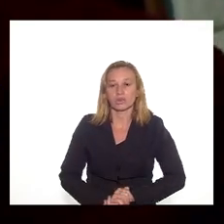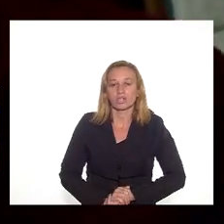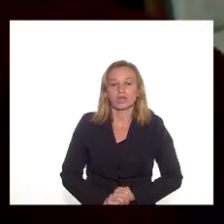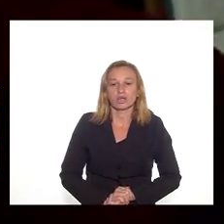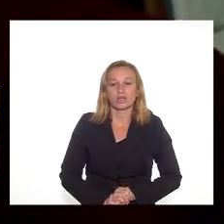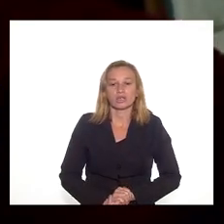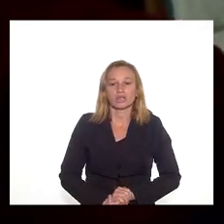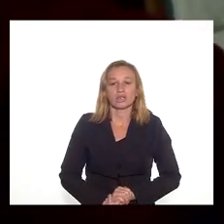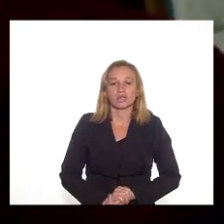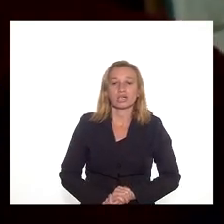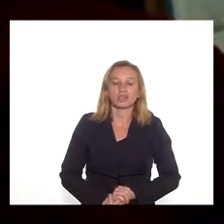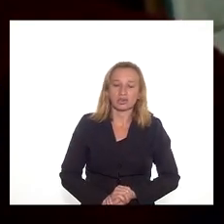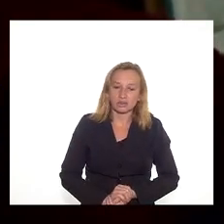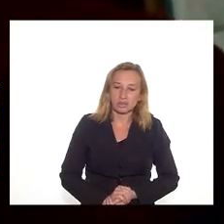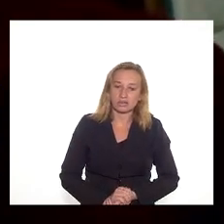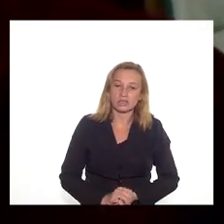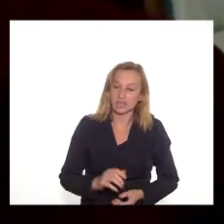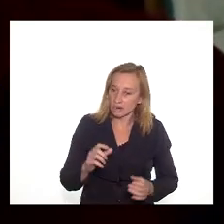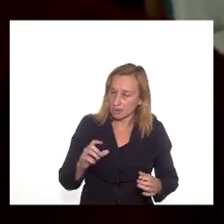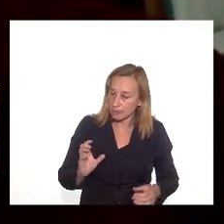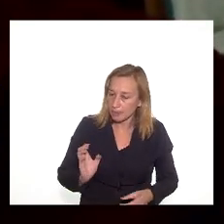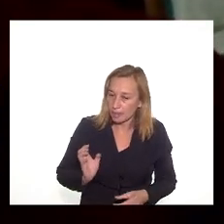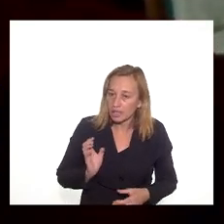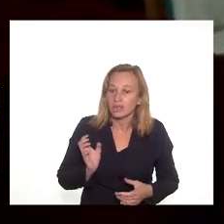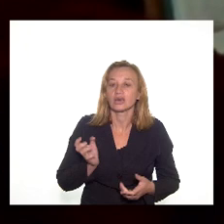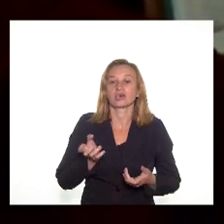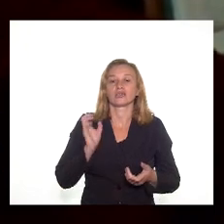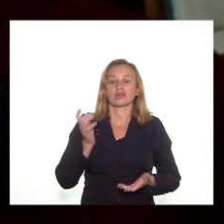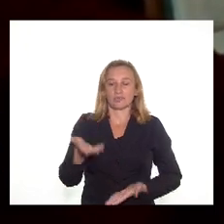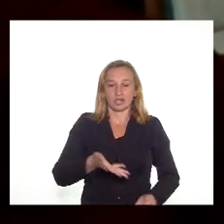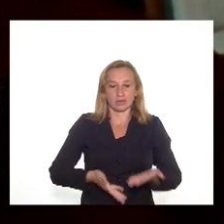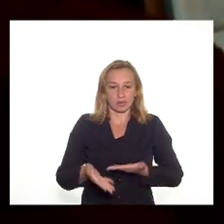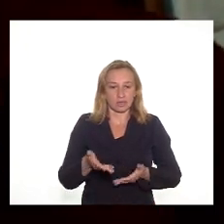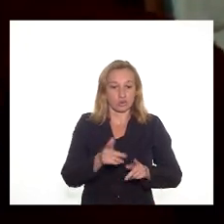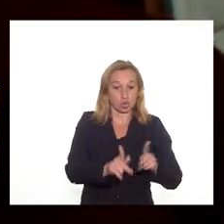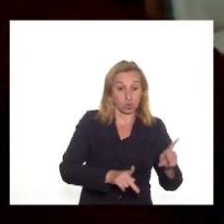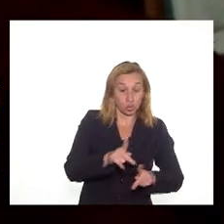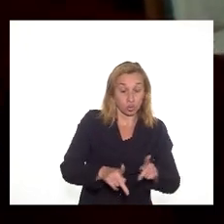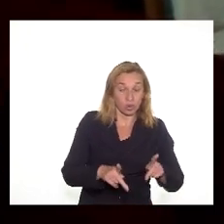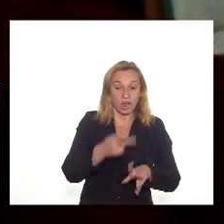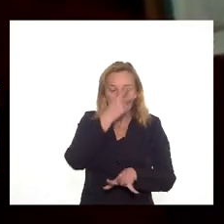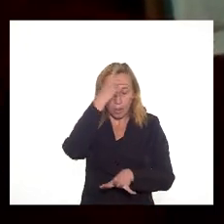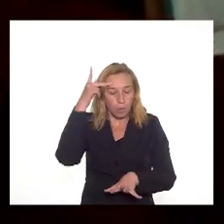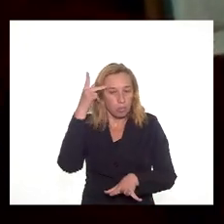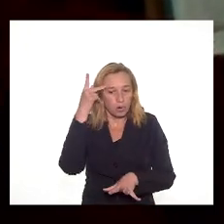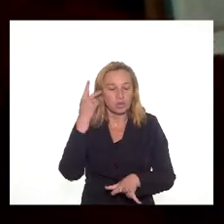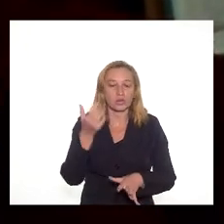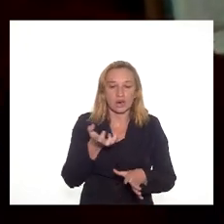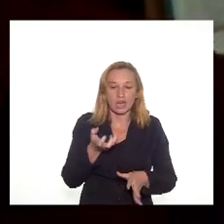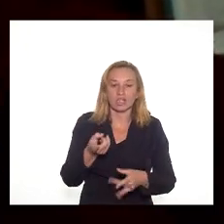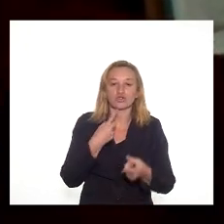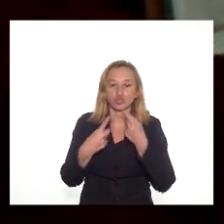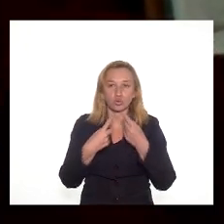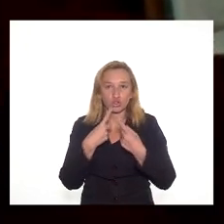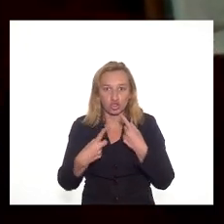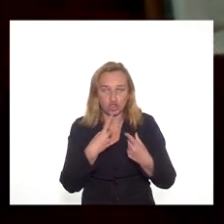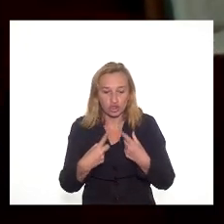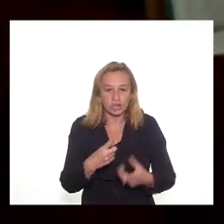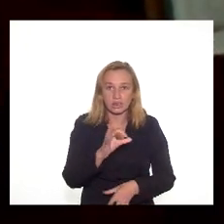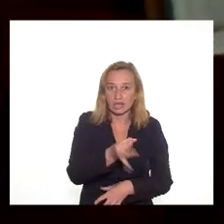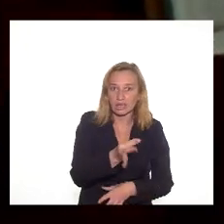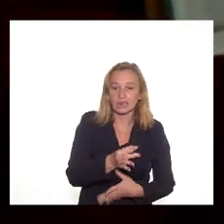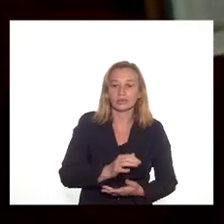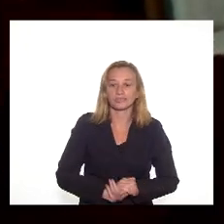que ela vai ser rica, vai ter participação popular, as pessoas aqui querem participar dessa discussão. Eu tenho certeza